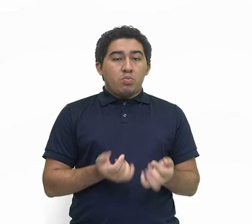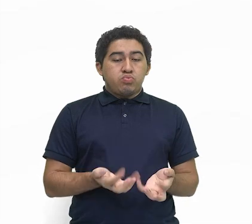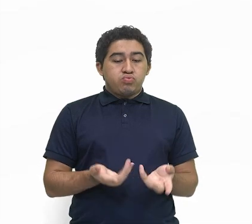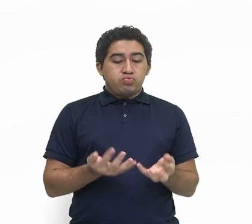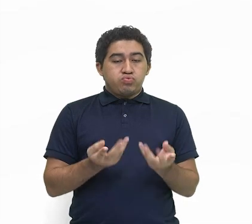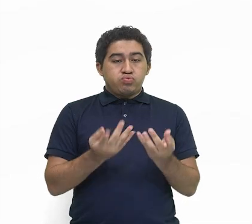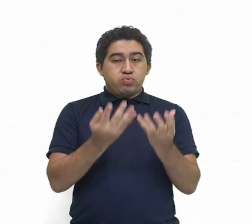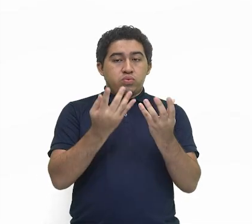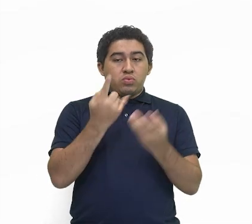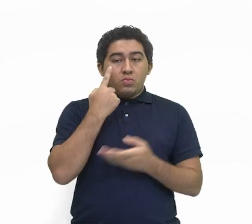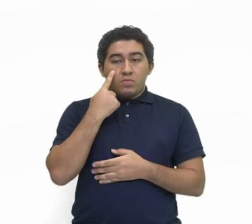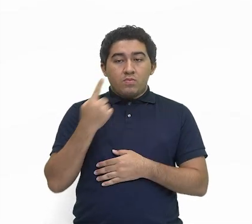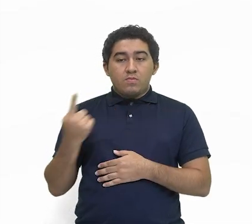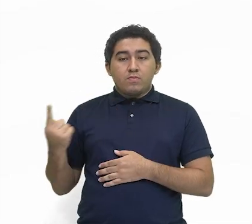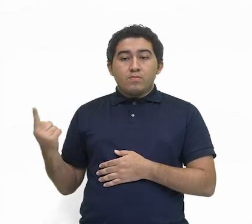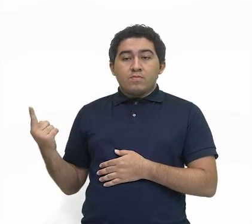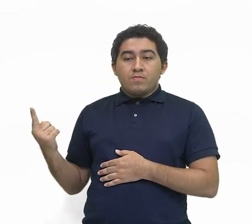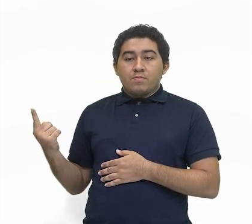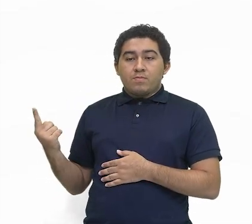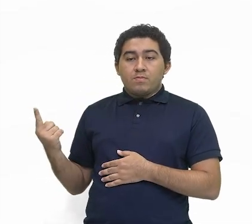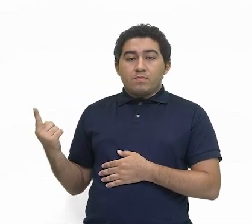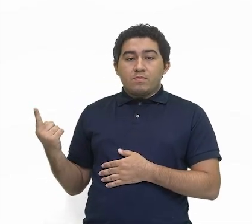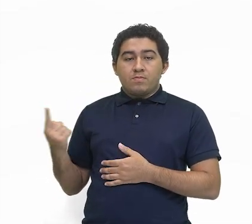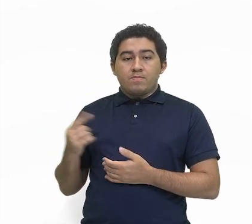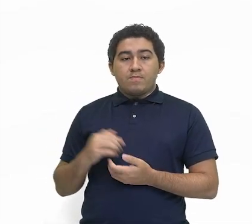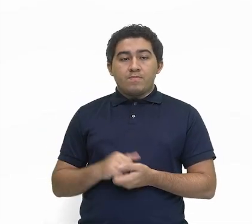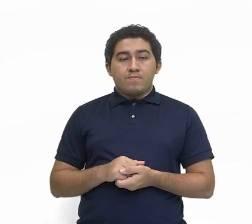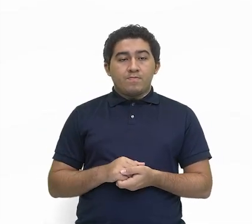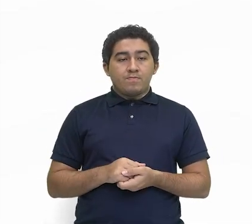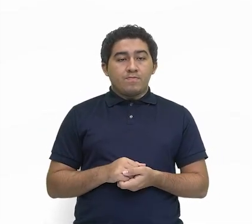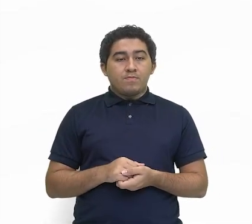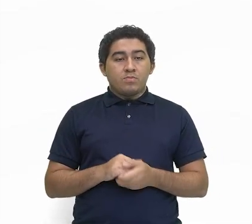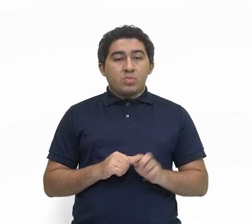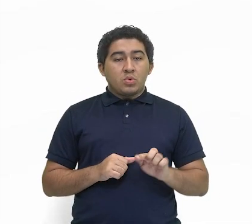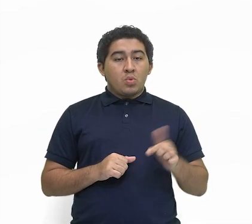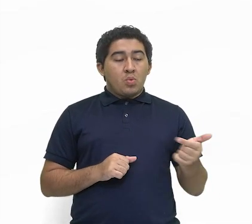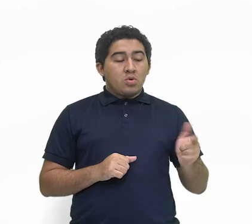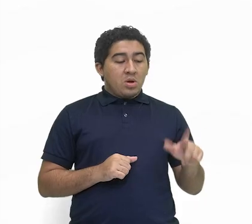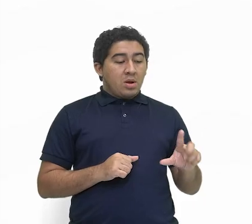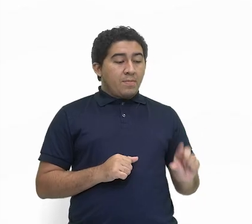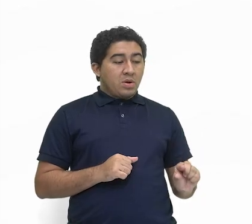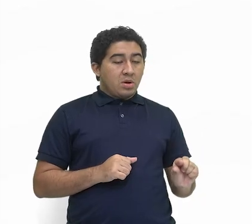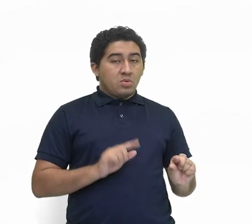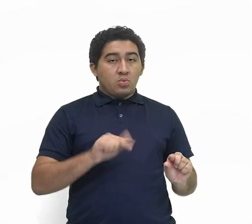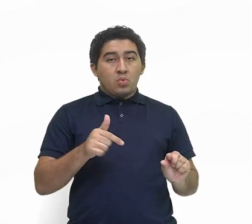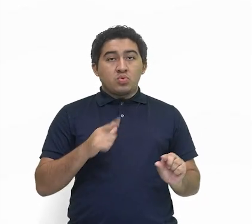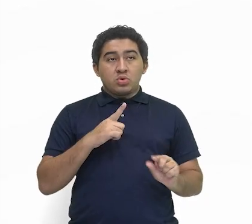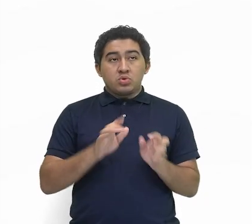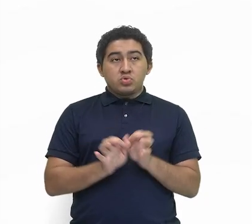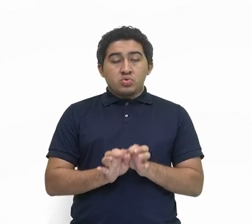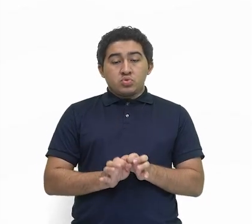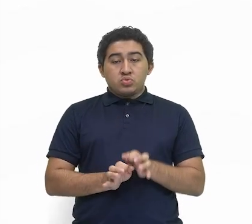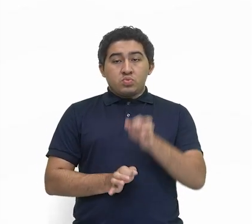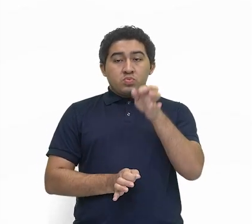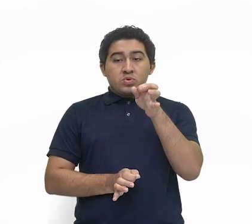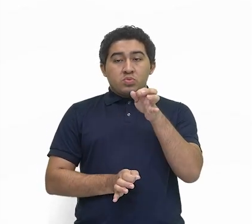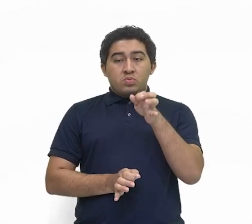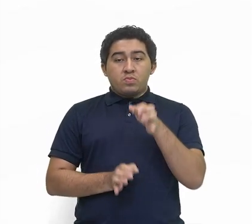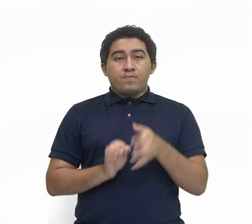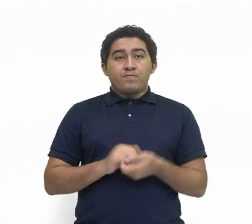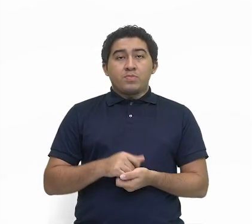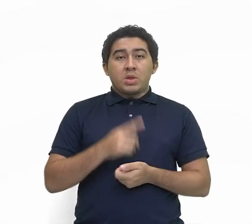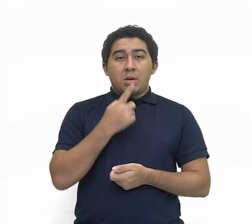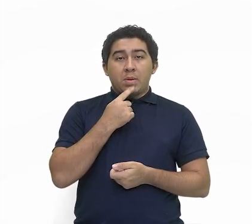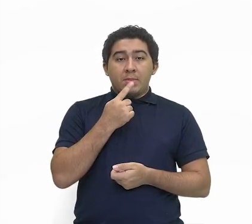no dispositivo. Olha só, ela foi subindo. Aqui ela era bem pequenininha, ó. Aqui ela subiu porque dilatou, aumentou o volume.